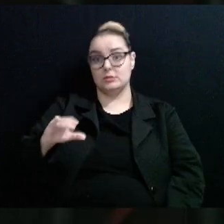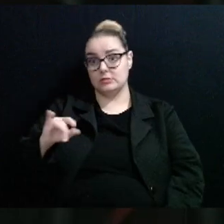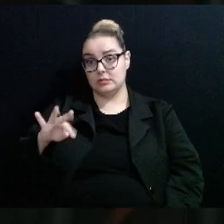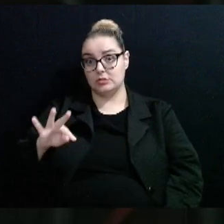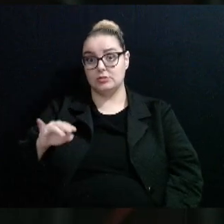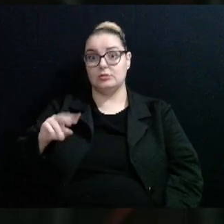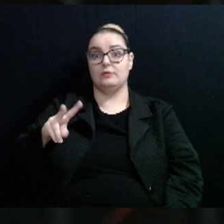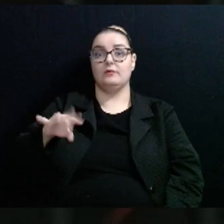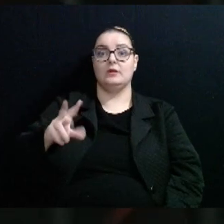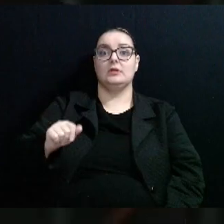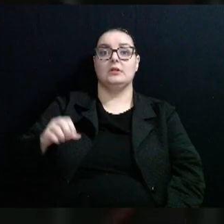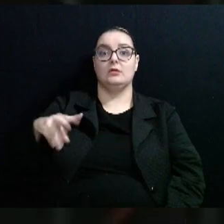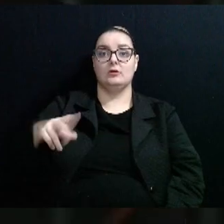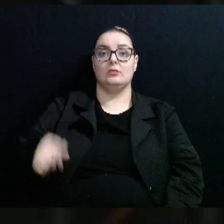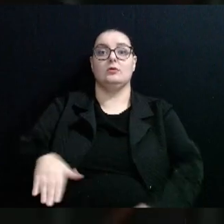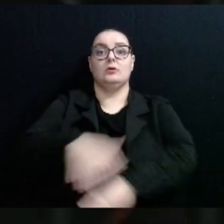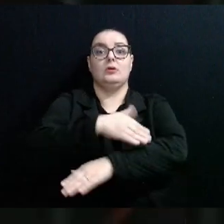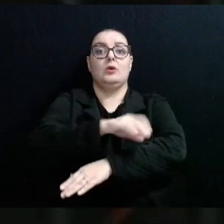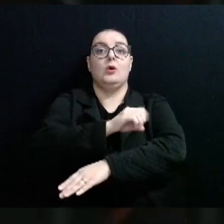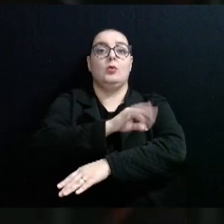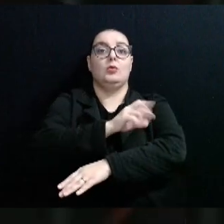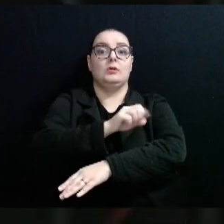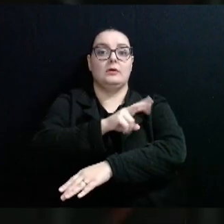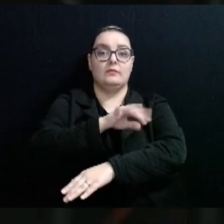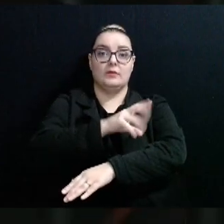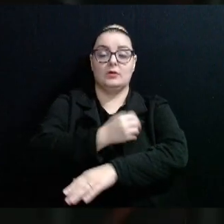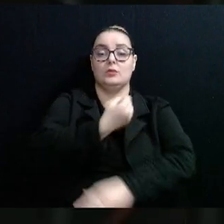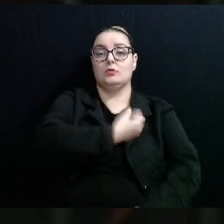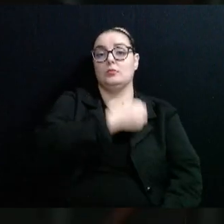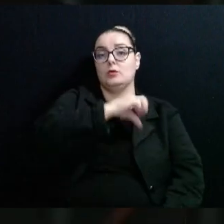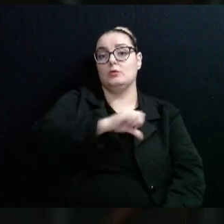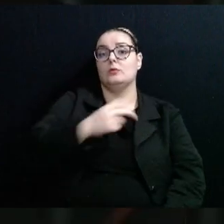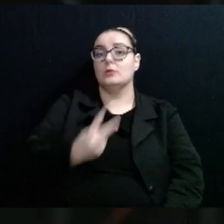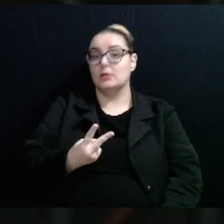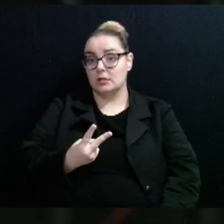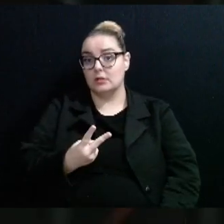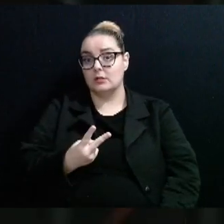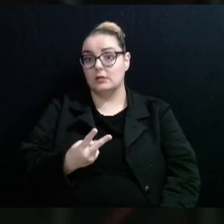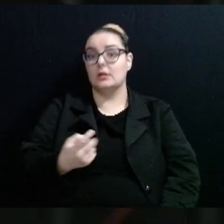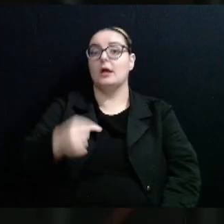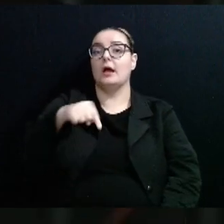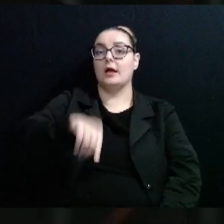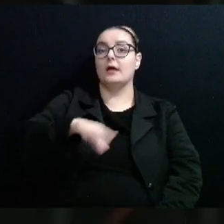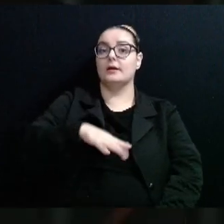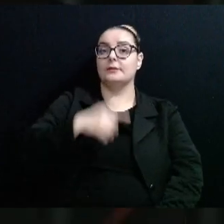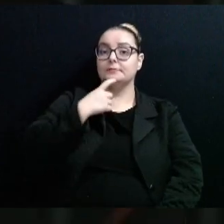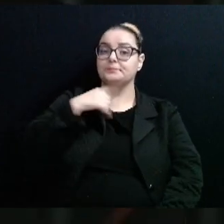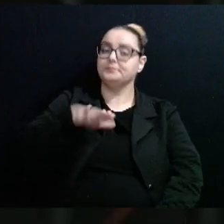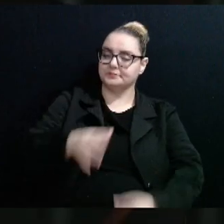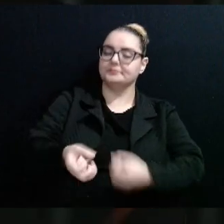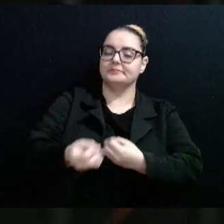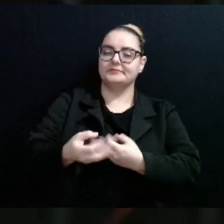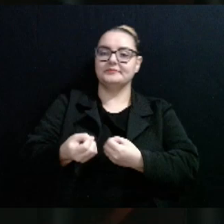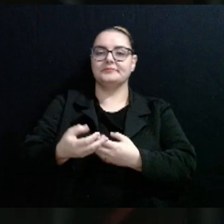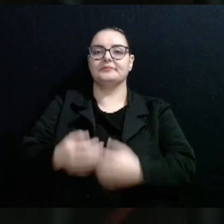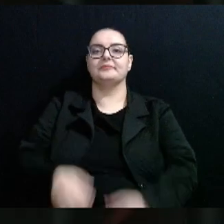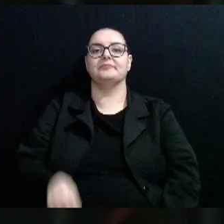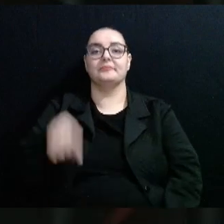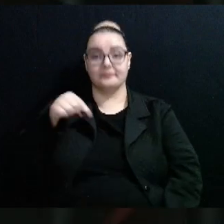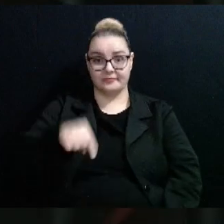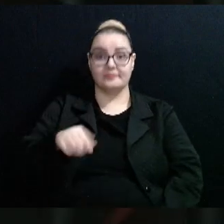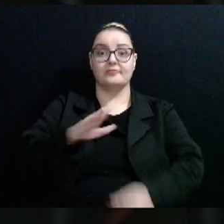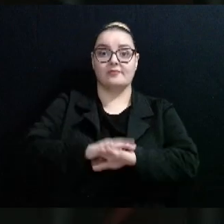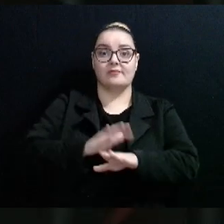Terezinha Santúcio Otaviano, número 92, em Campinas. Para mais informações sobre esta ação, pode acessar